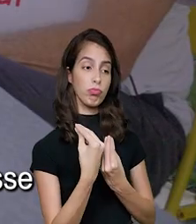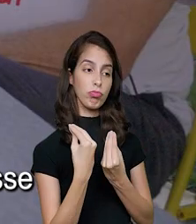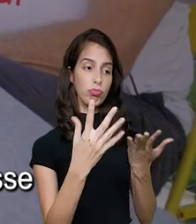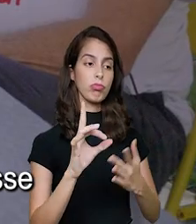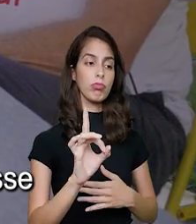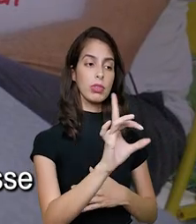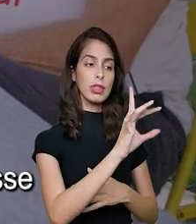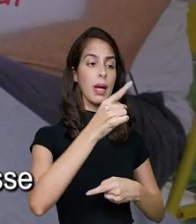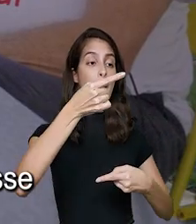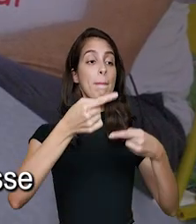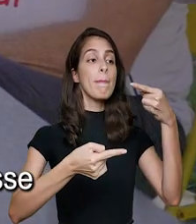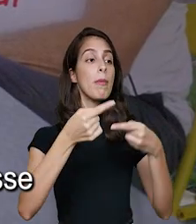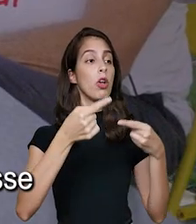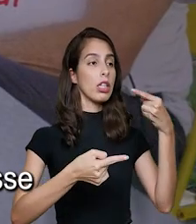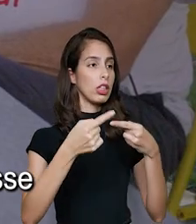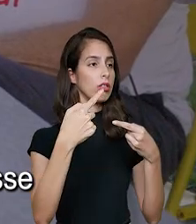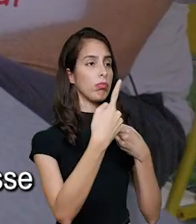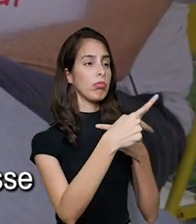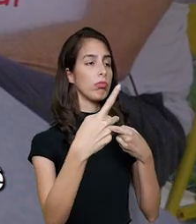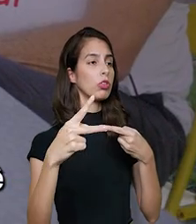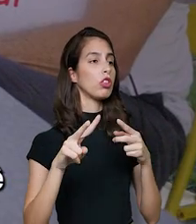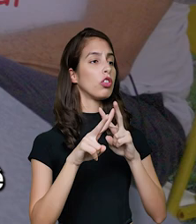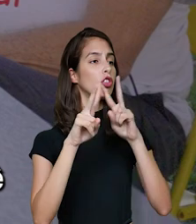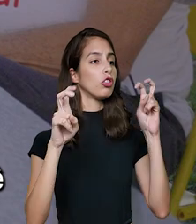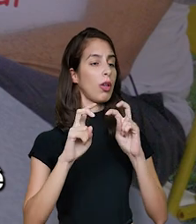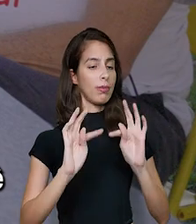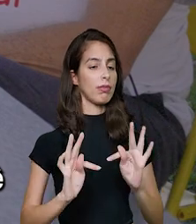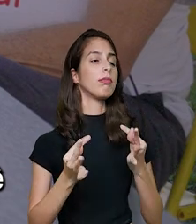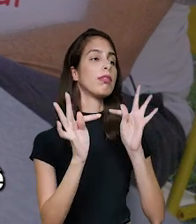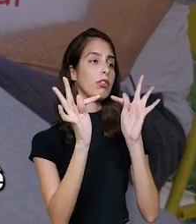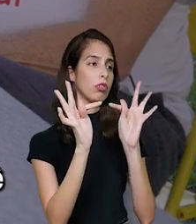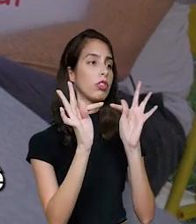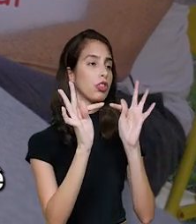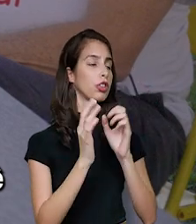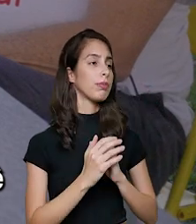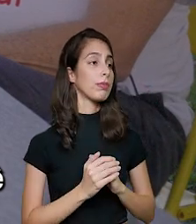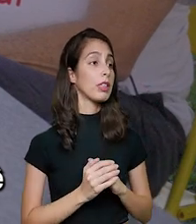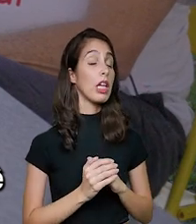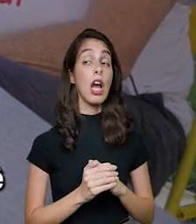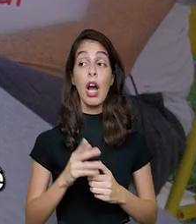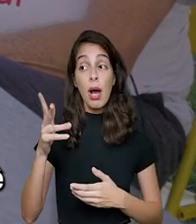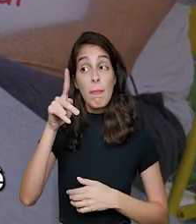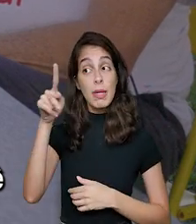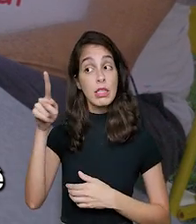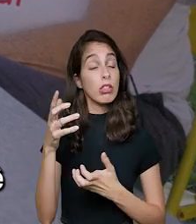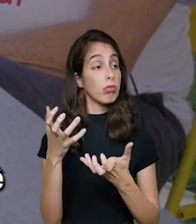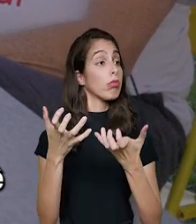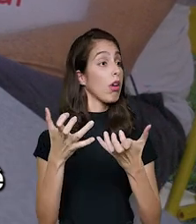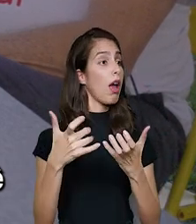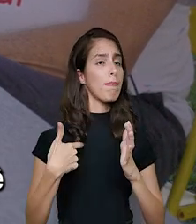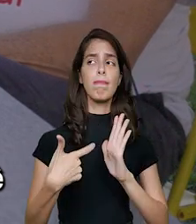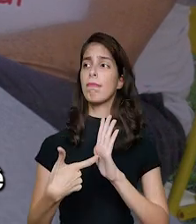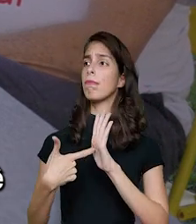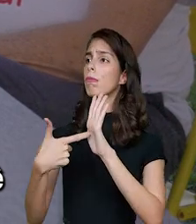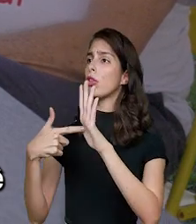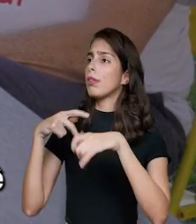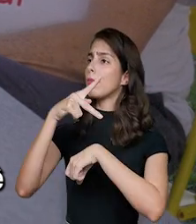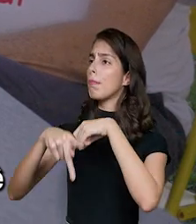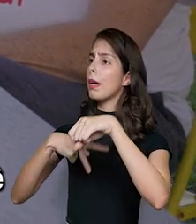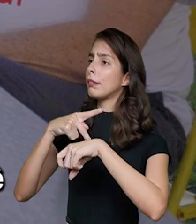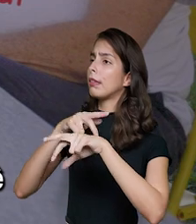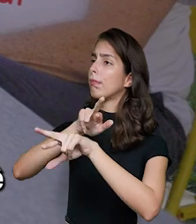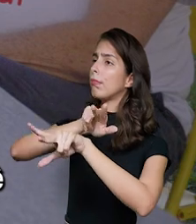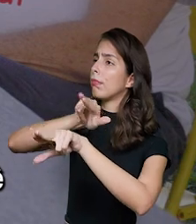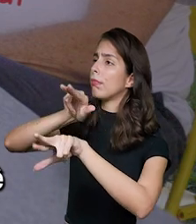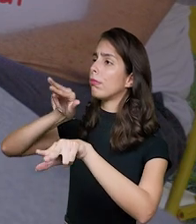né escrito em portug que ele pudesse apresentar eh ao mundo né O que que o Brasil está fazendo em termos de